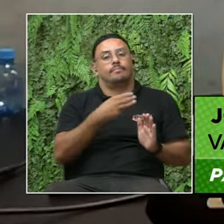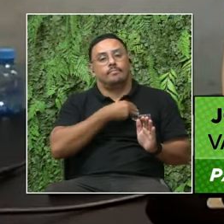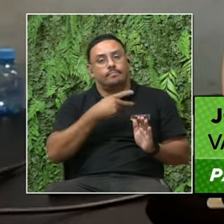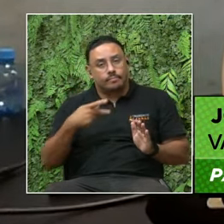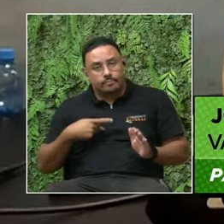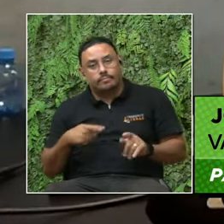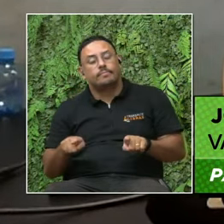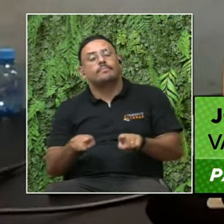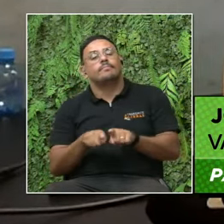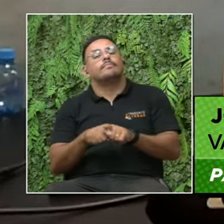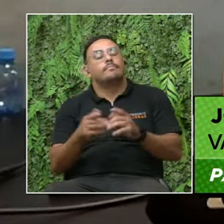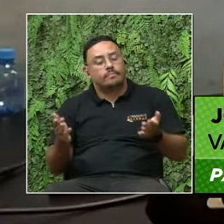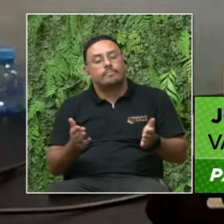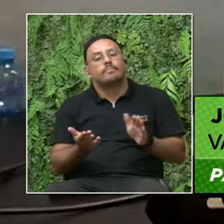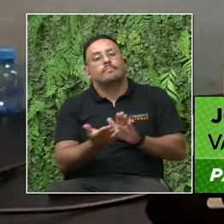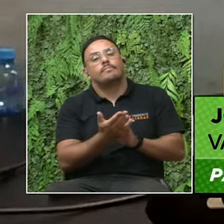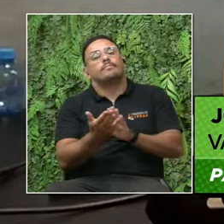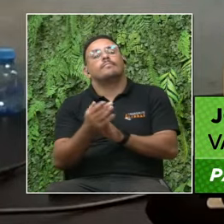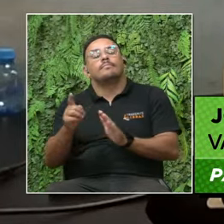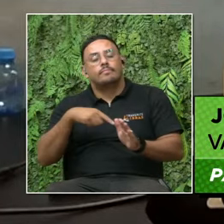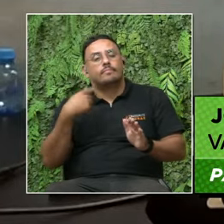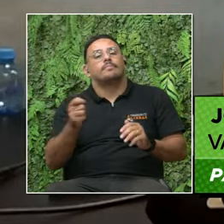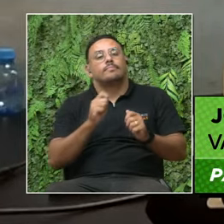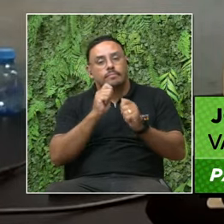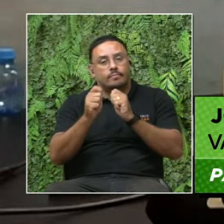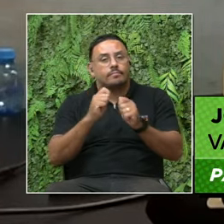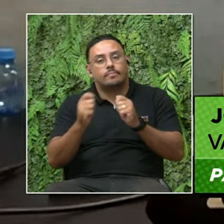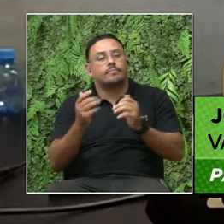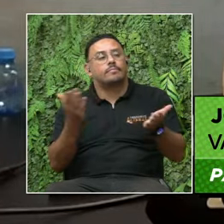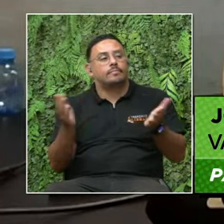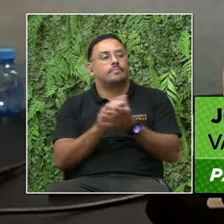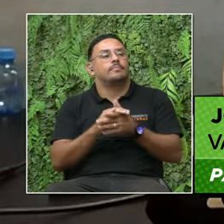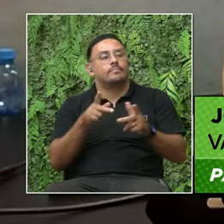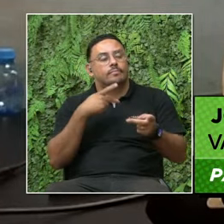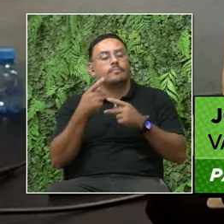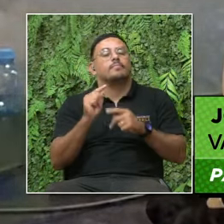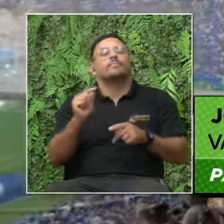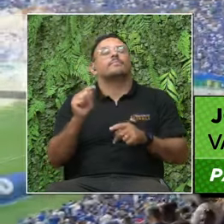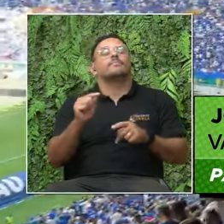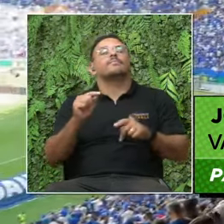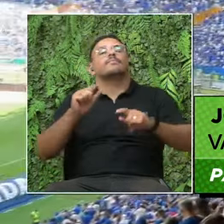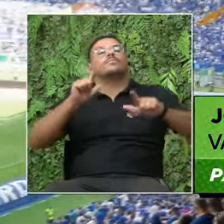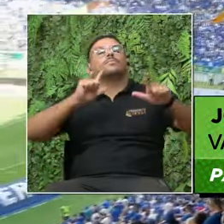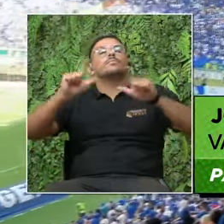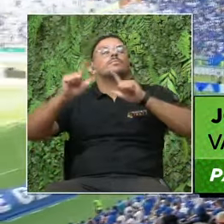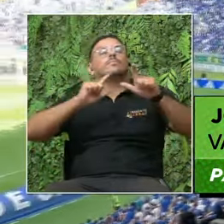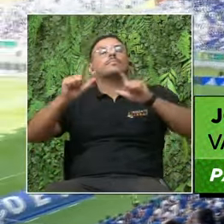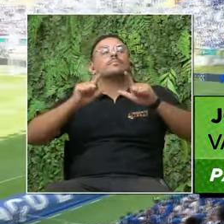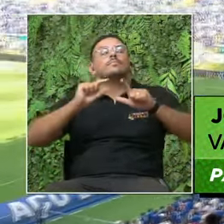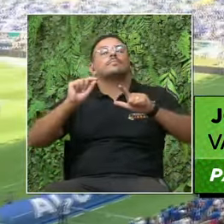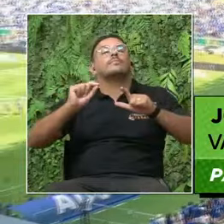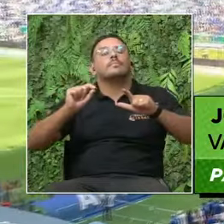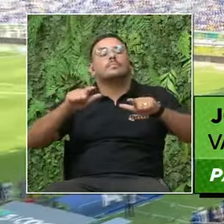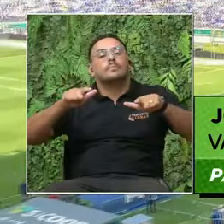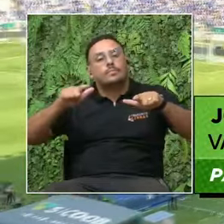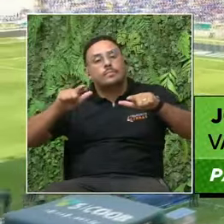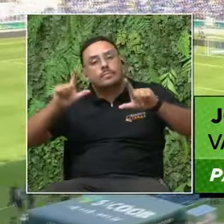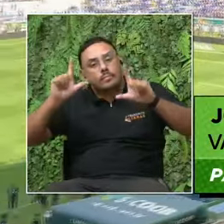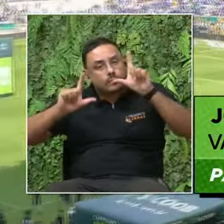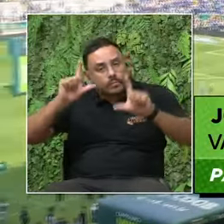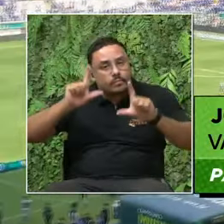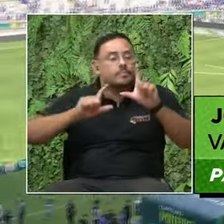dia parabenizar roaldo todos os jornalistas pelo dia do jornalista e dizer do papel da Imprensa também nessa